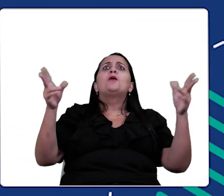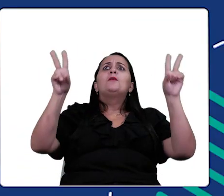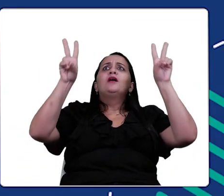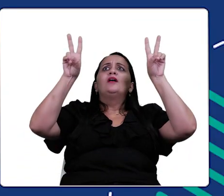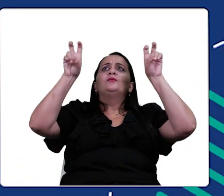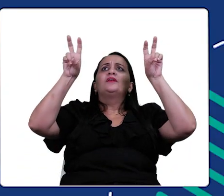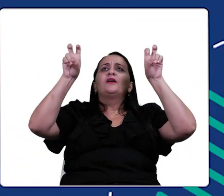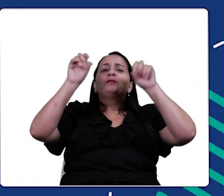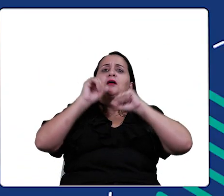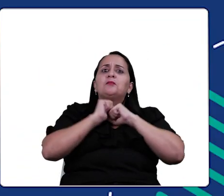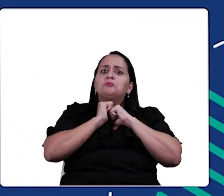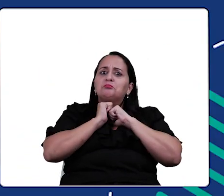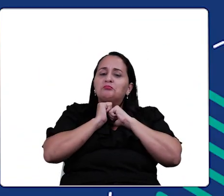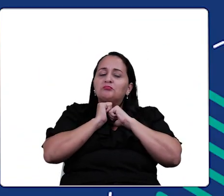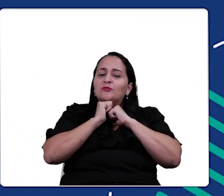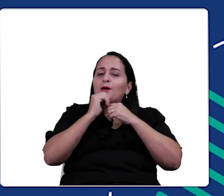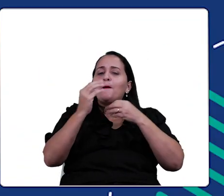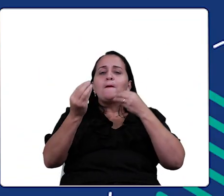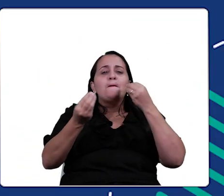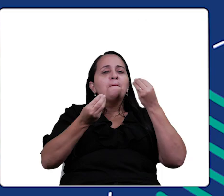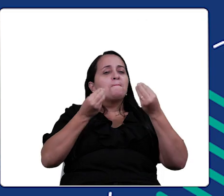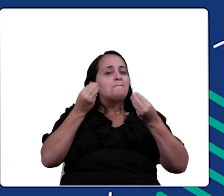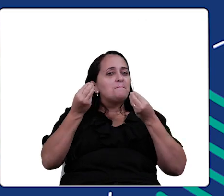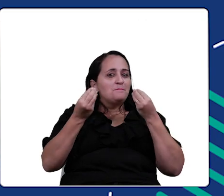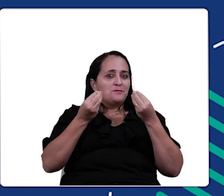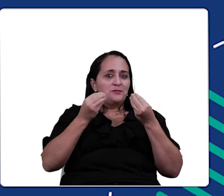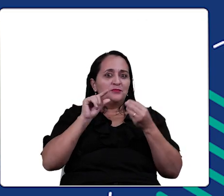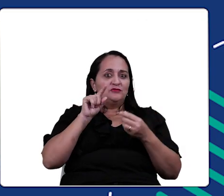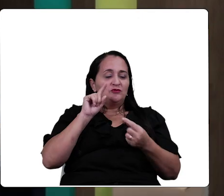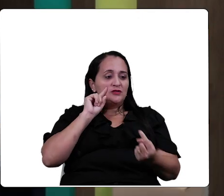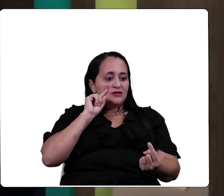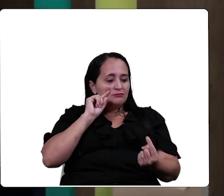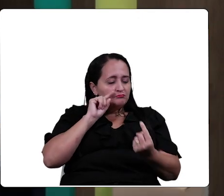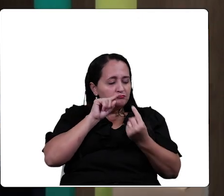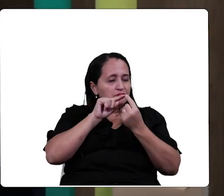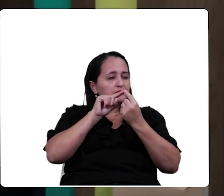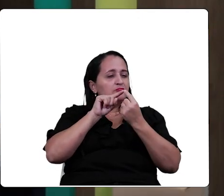tema? Como identificar o tema de um texto?